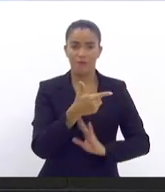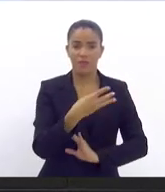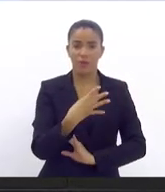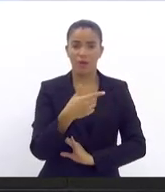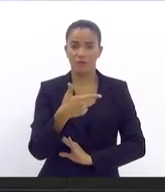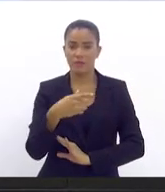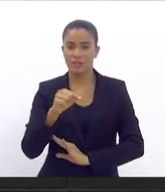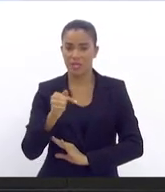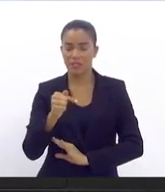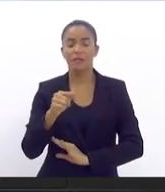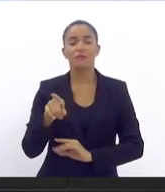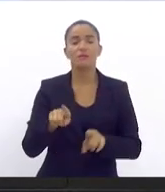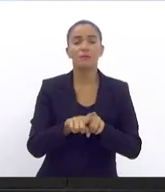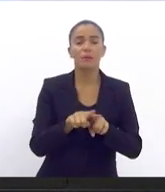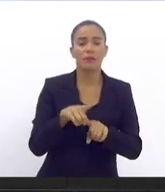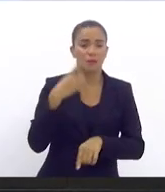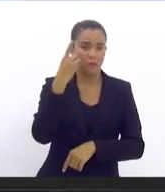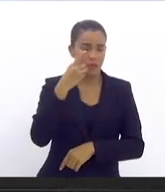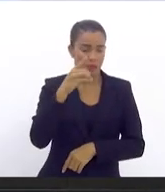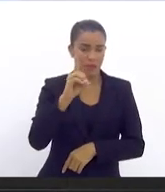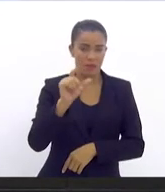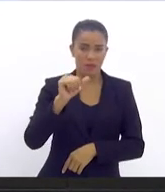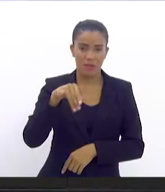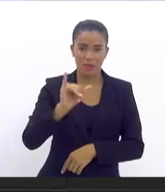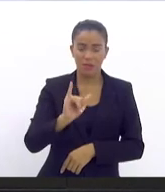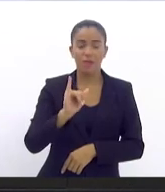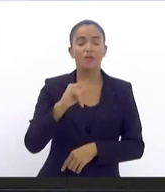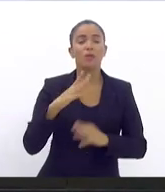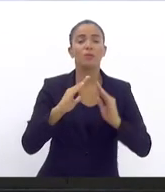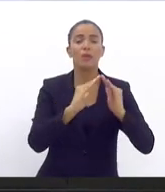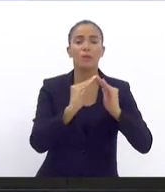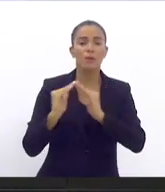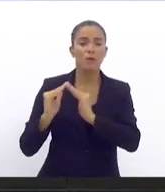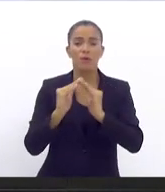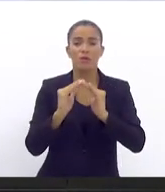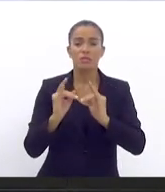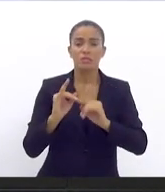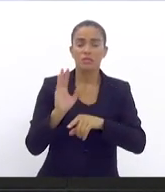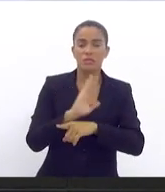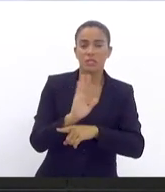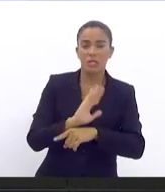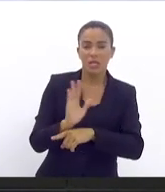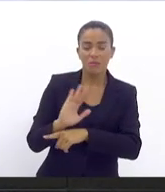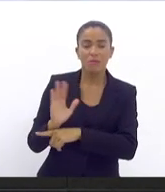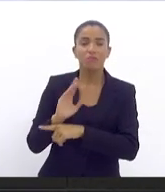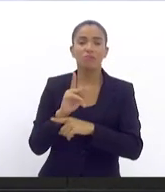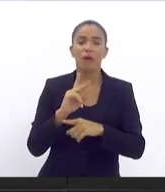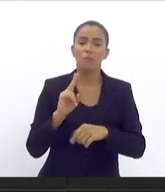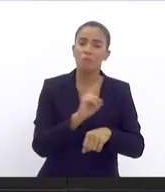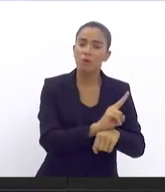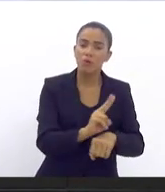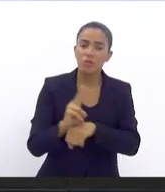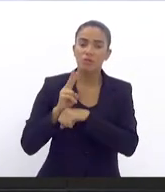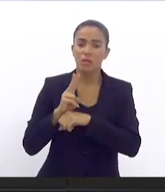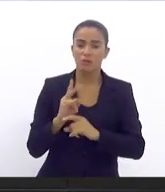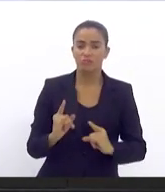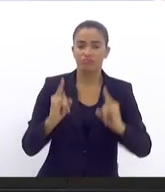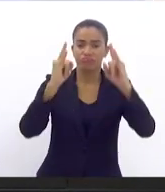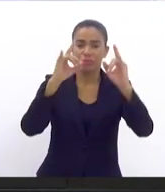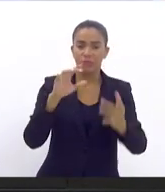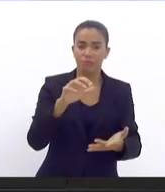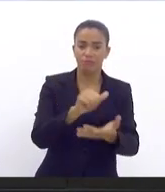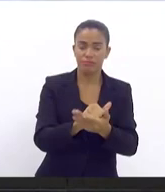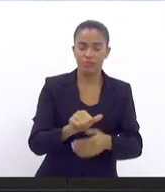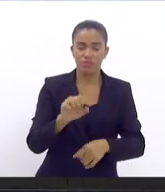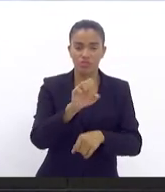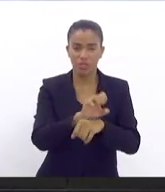22, de autoria da deputada Dani Monteiro, que tomba o imóvel onde está situado o Cinema Estação, para fins de proteção e conservação do patrimônio histórico e cultural